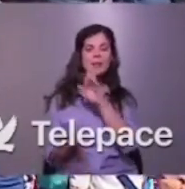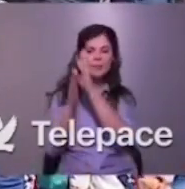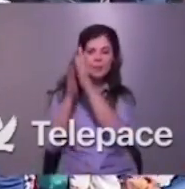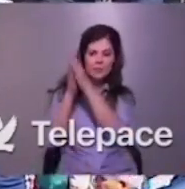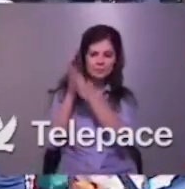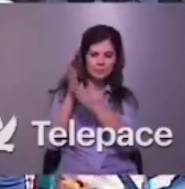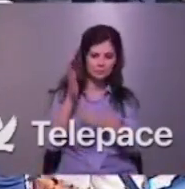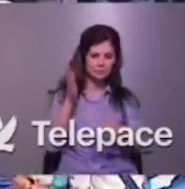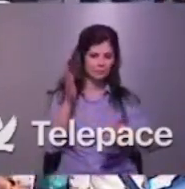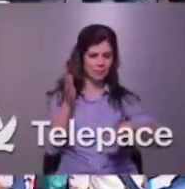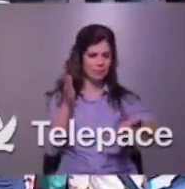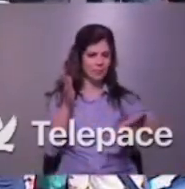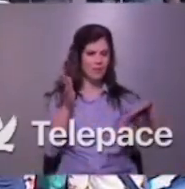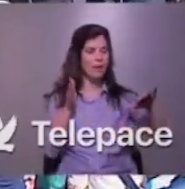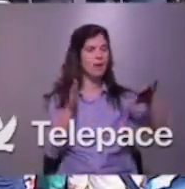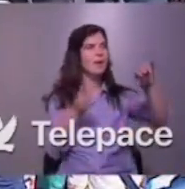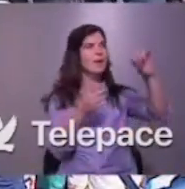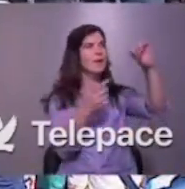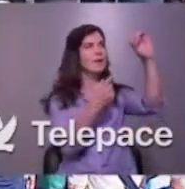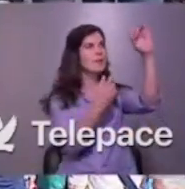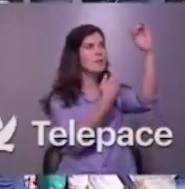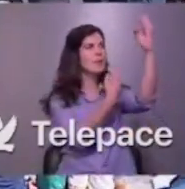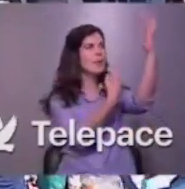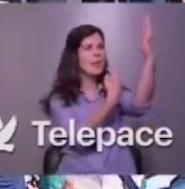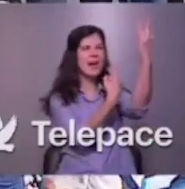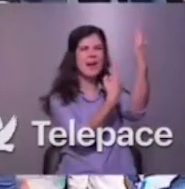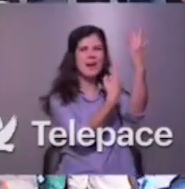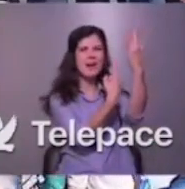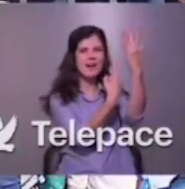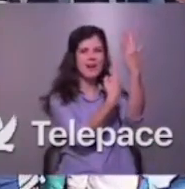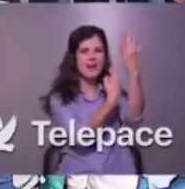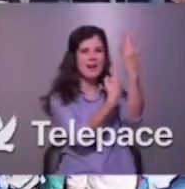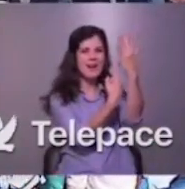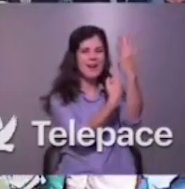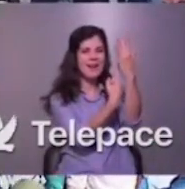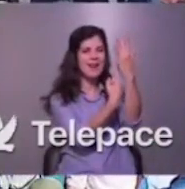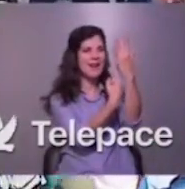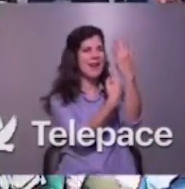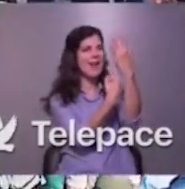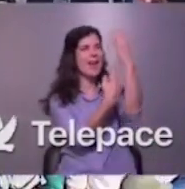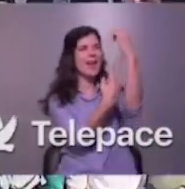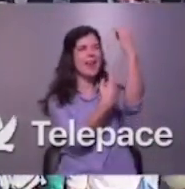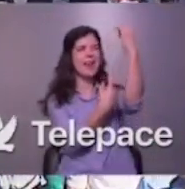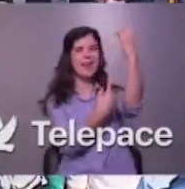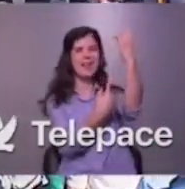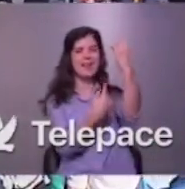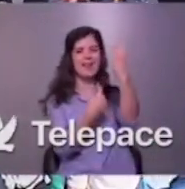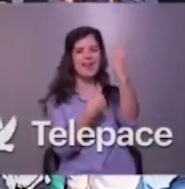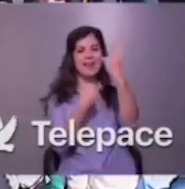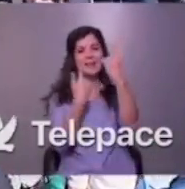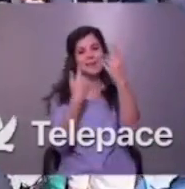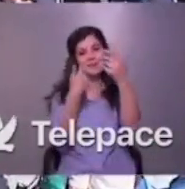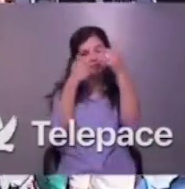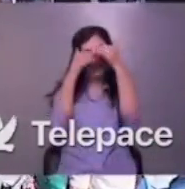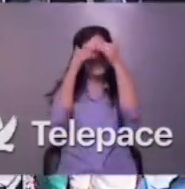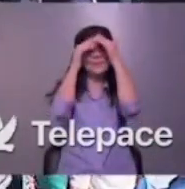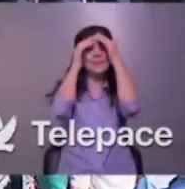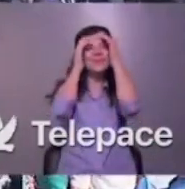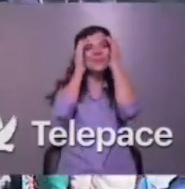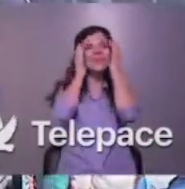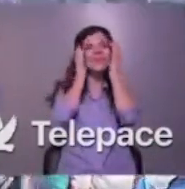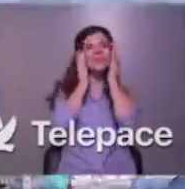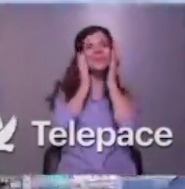della quale San Giovanni Paolo II ha sempre detto e ripetuto che c'è stata una